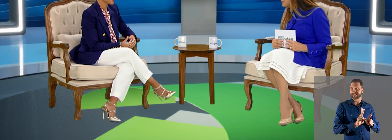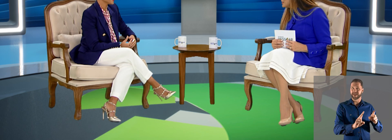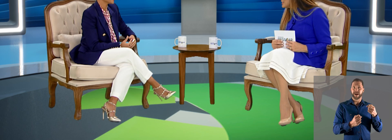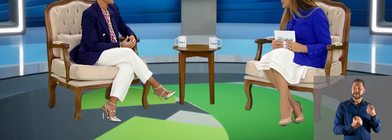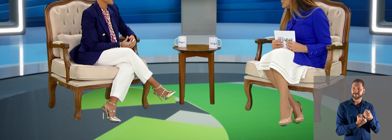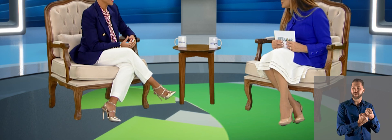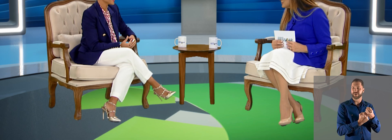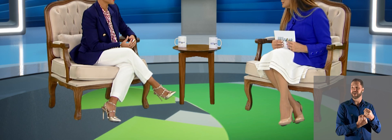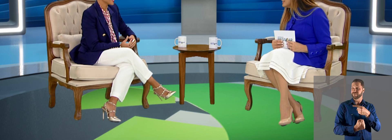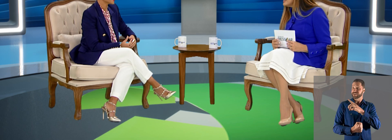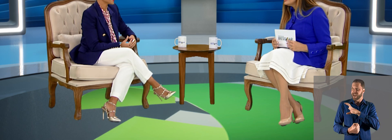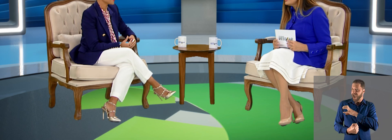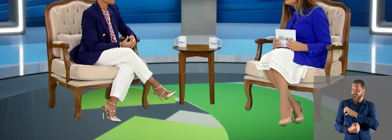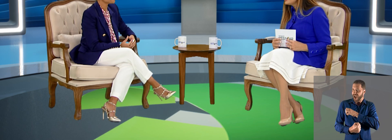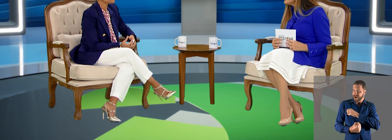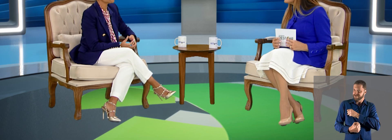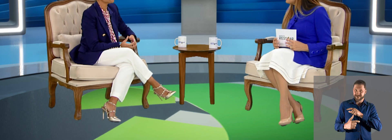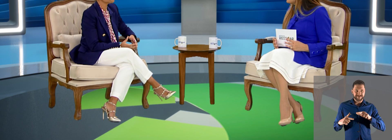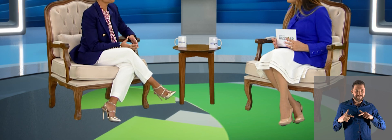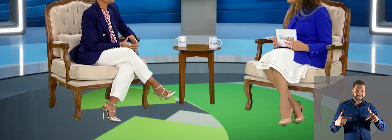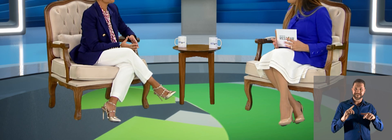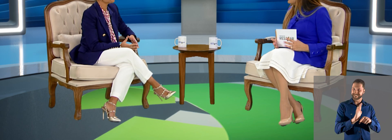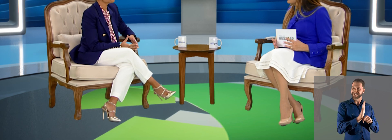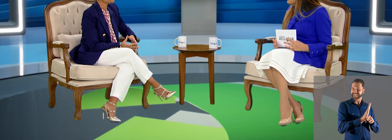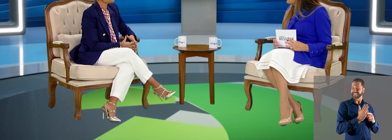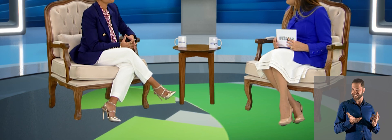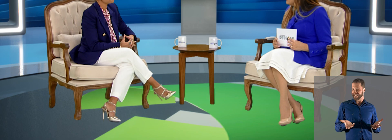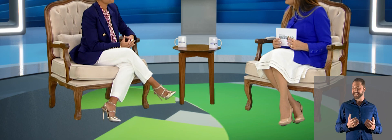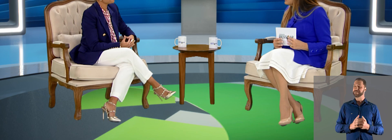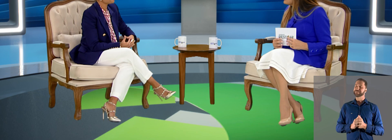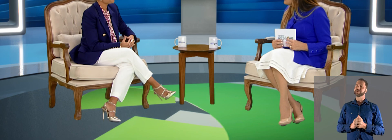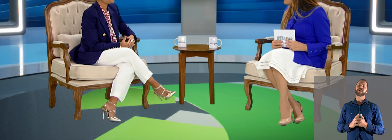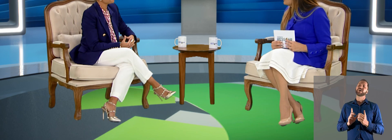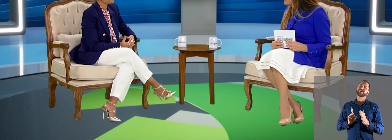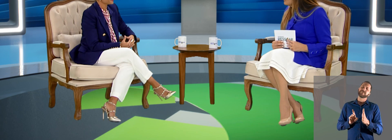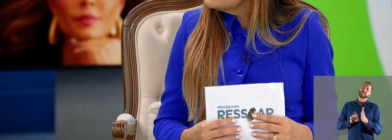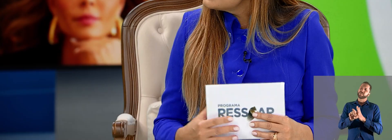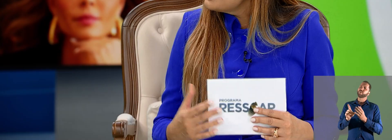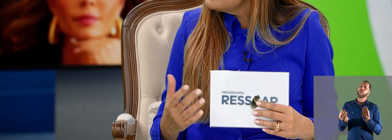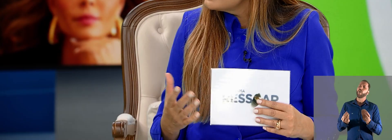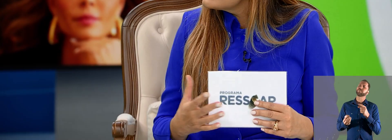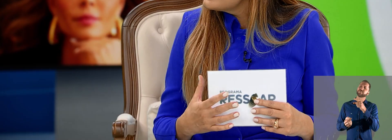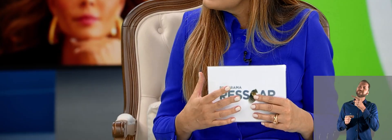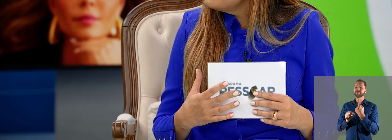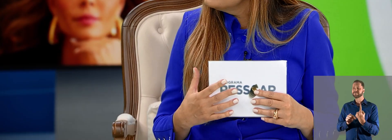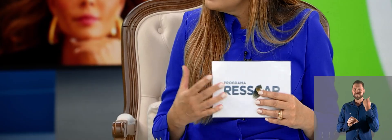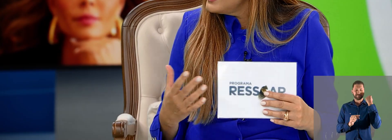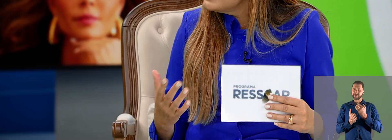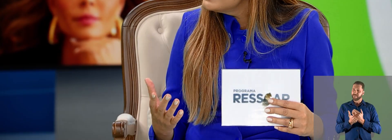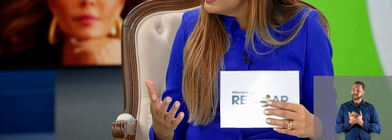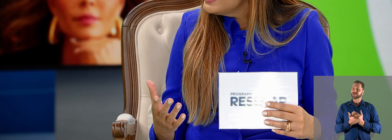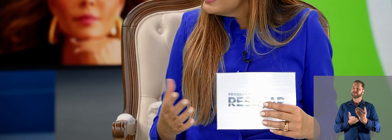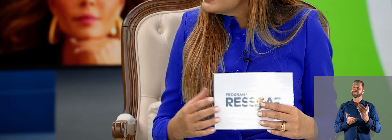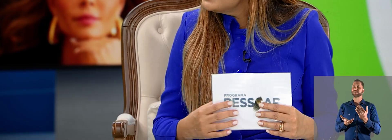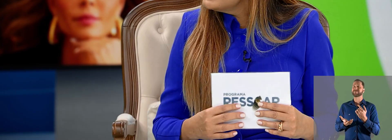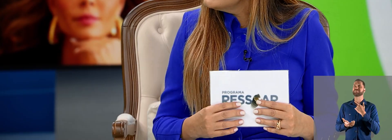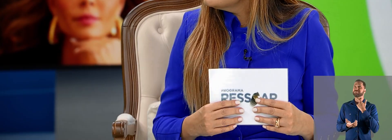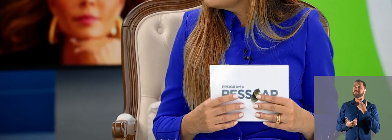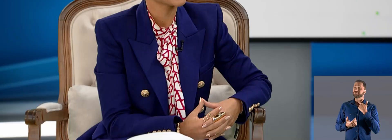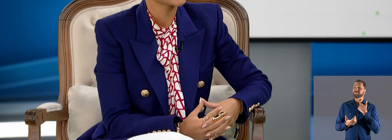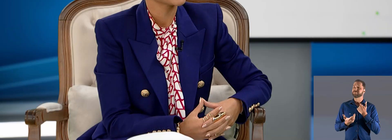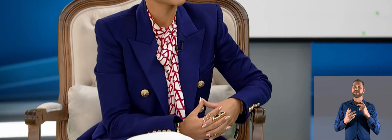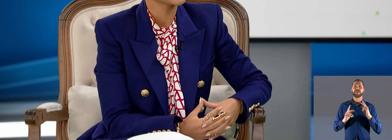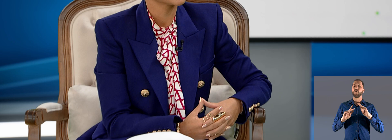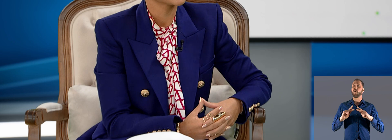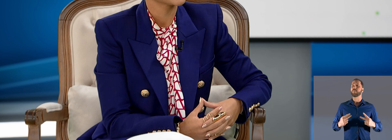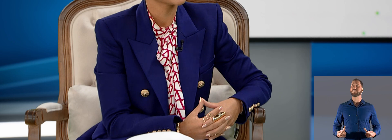ama fazer isso então eu queria que você começasse falando como é que nasceu no seu coração essa vontade né de